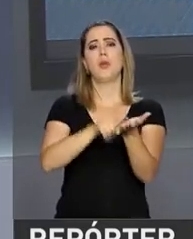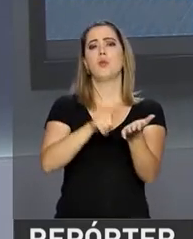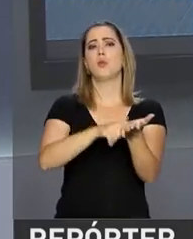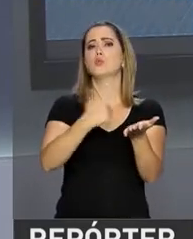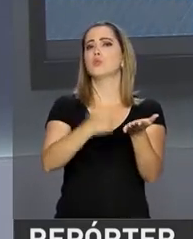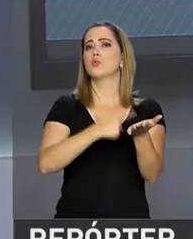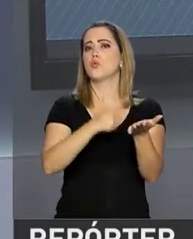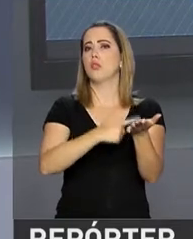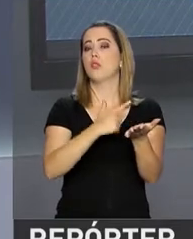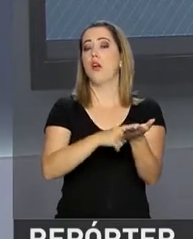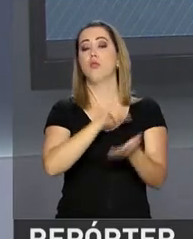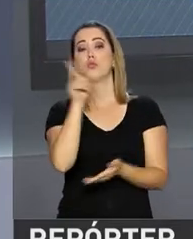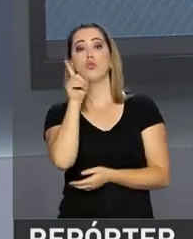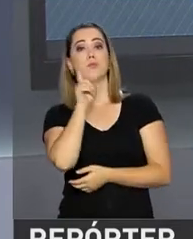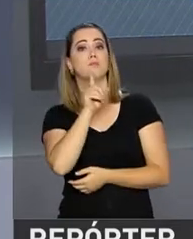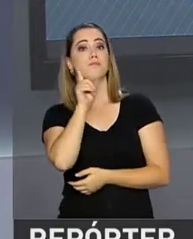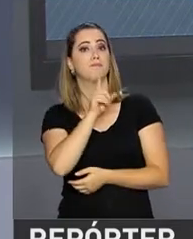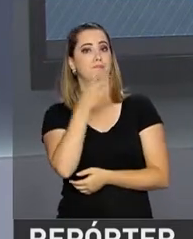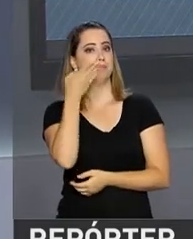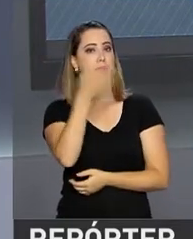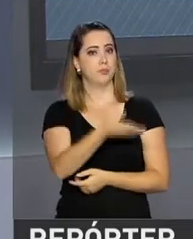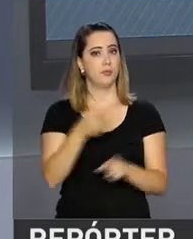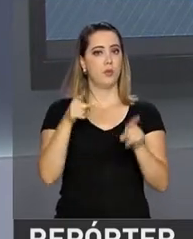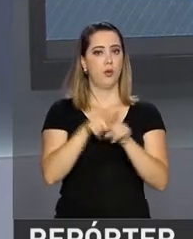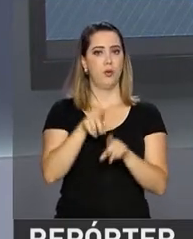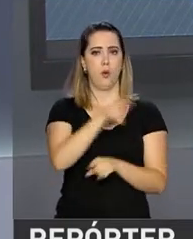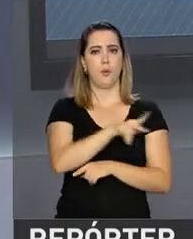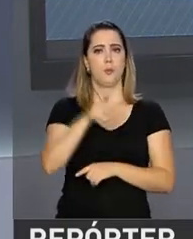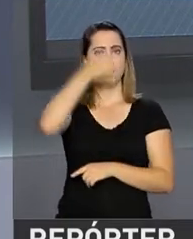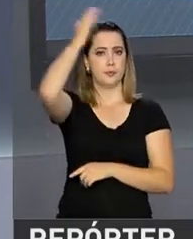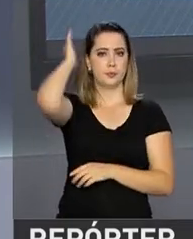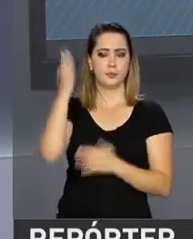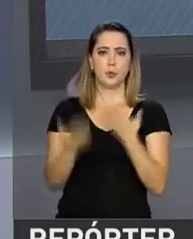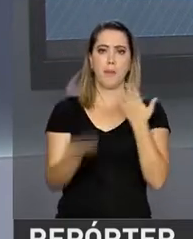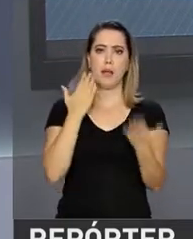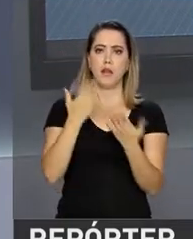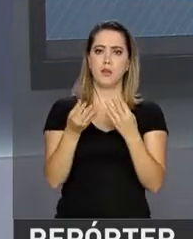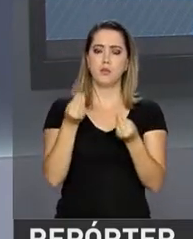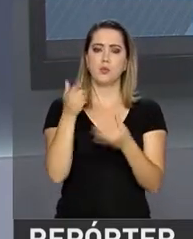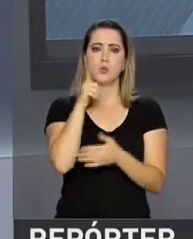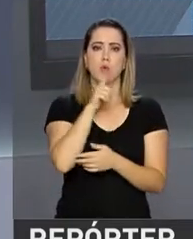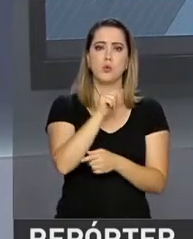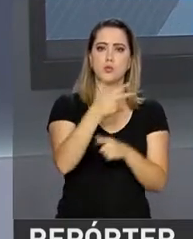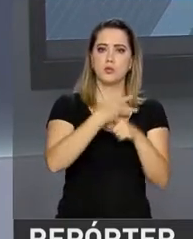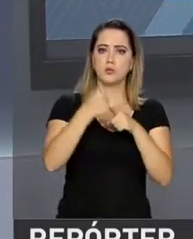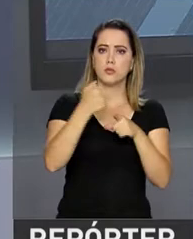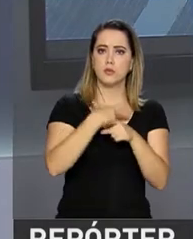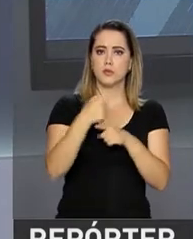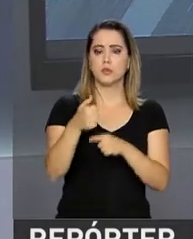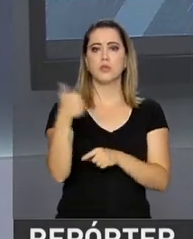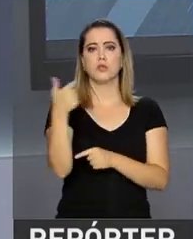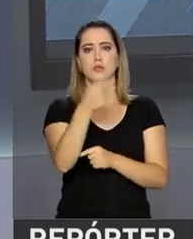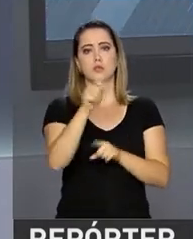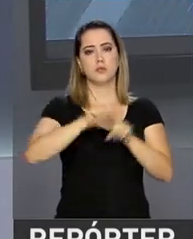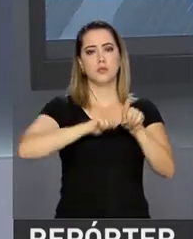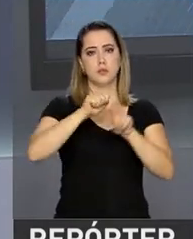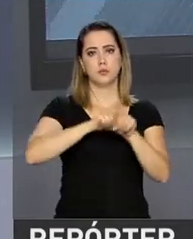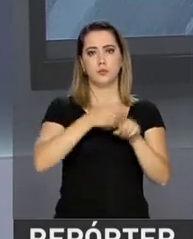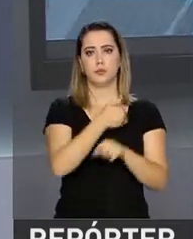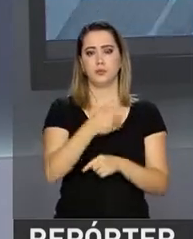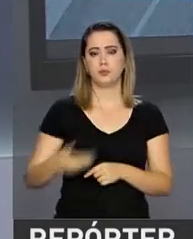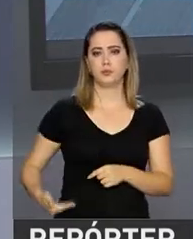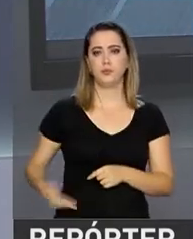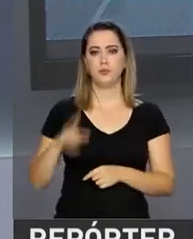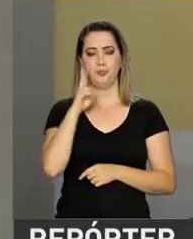times no evento o presidente michel temer fez um balanço das conquistas realizadas nos 17 meses de governo vamos